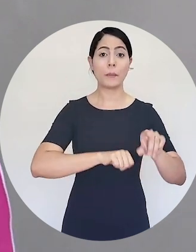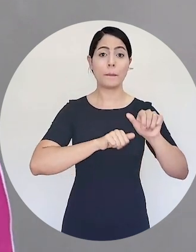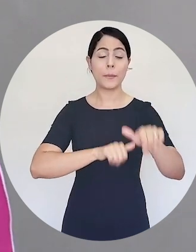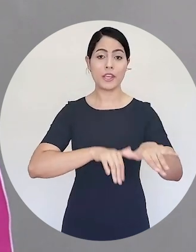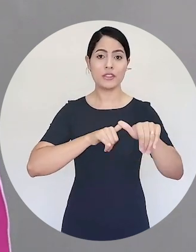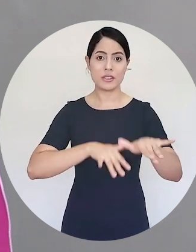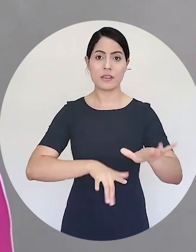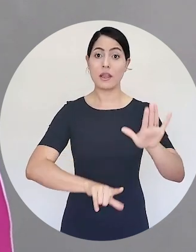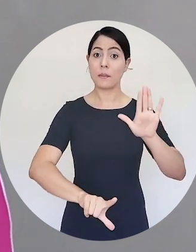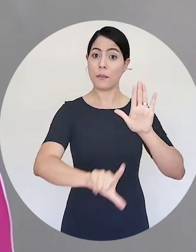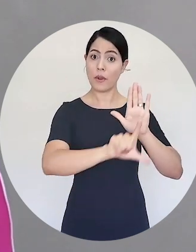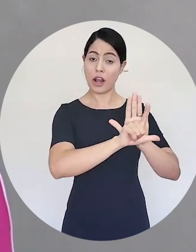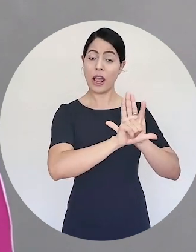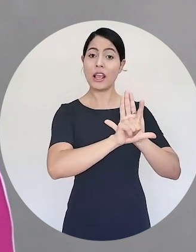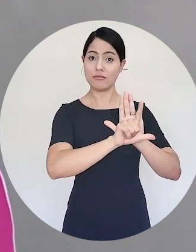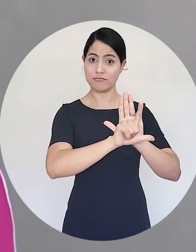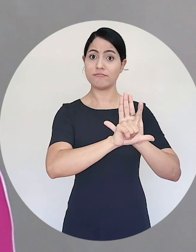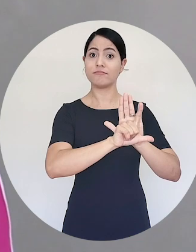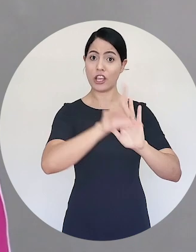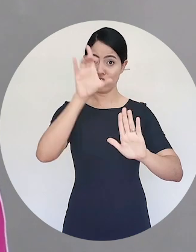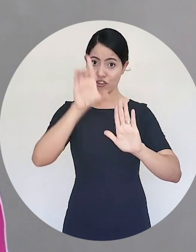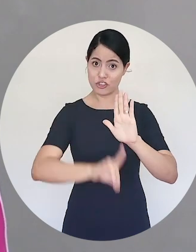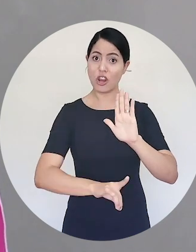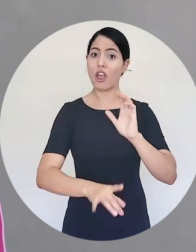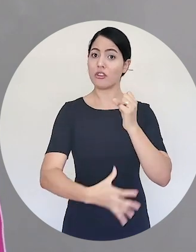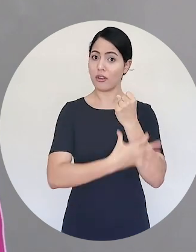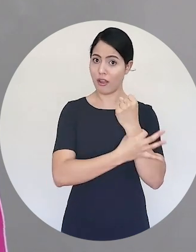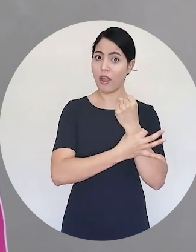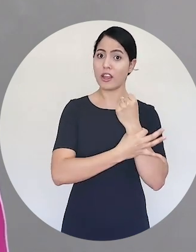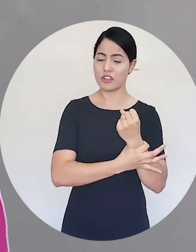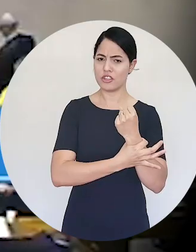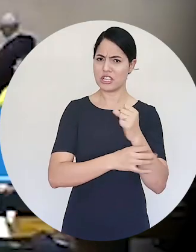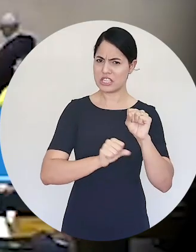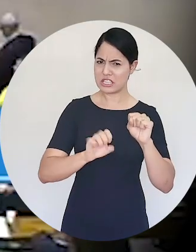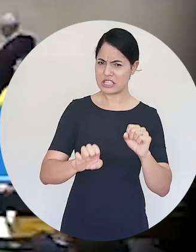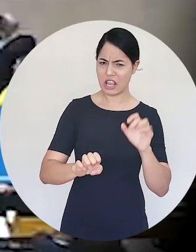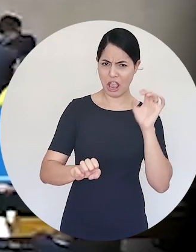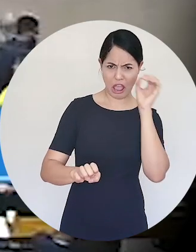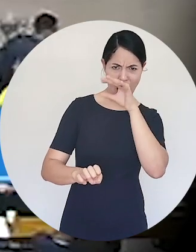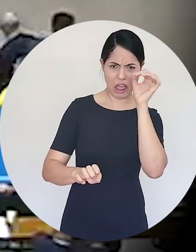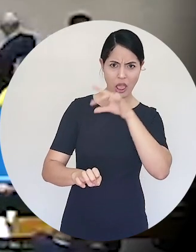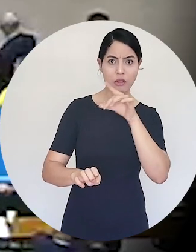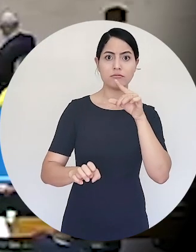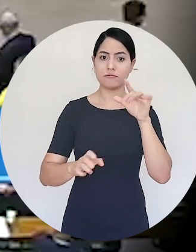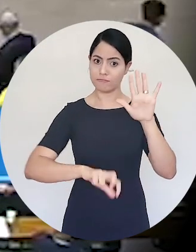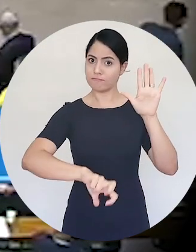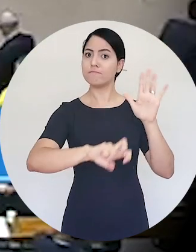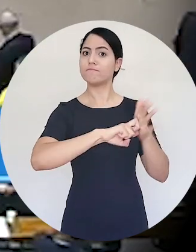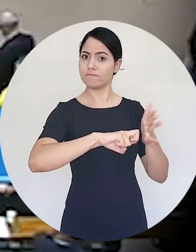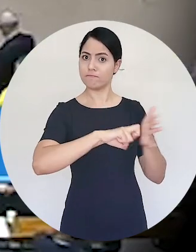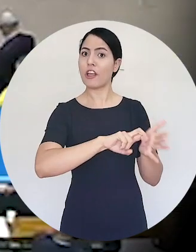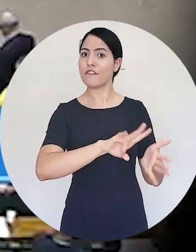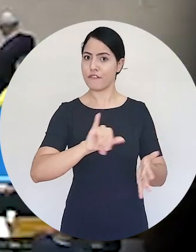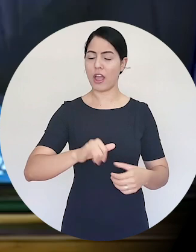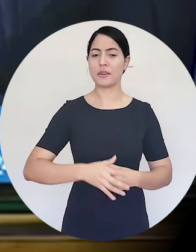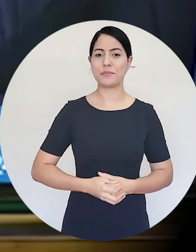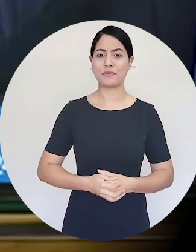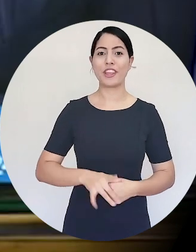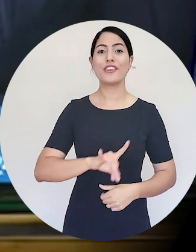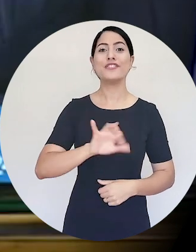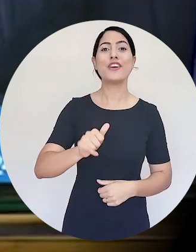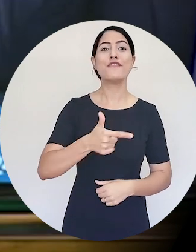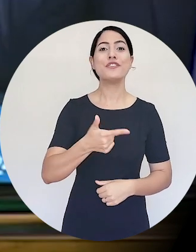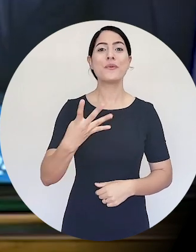foi aprovada a lei que criminaliza a violação das prerrogativas. 24 de setembro, uma data de vitória